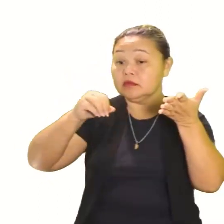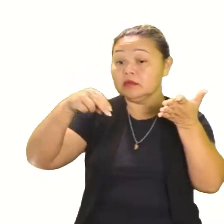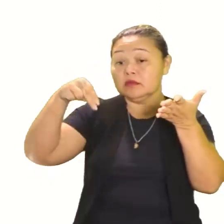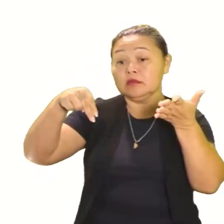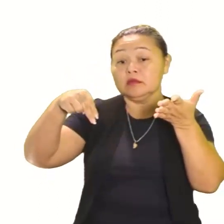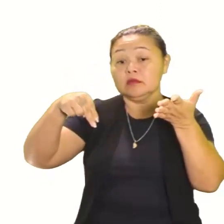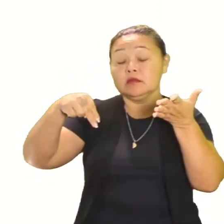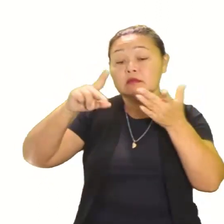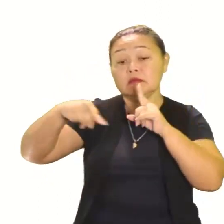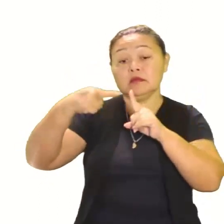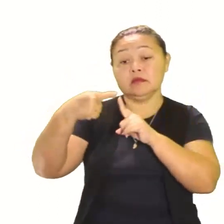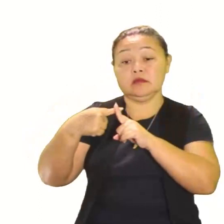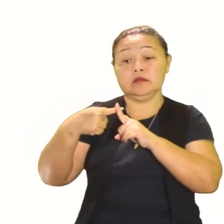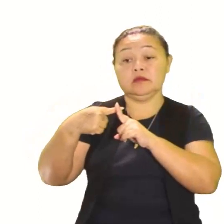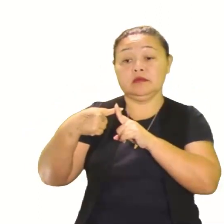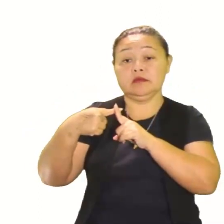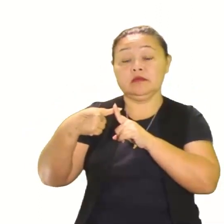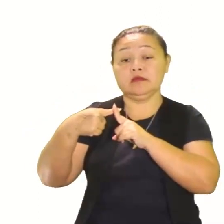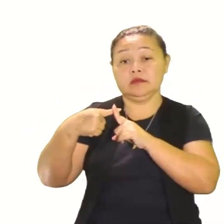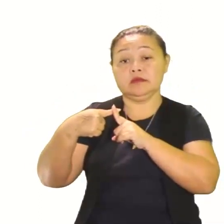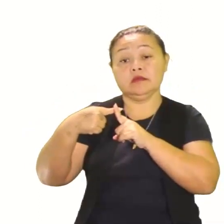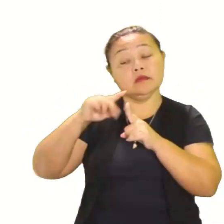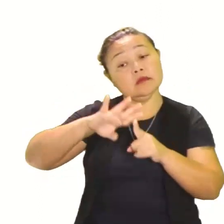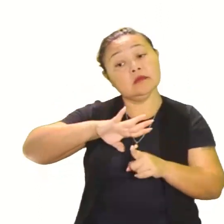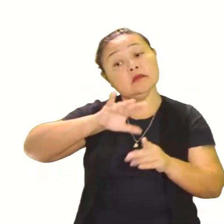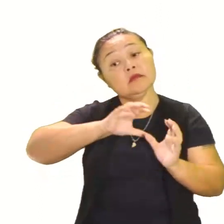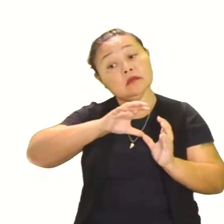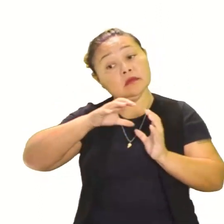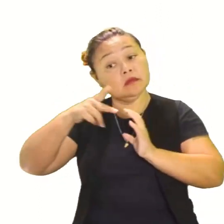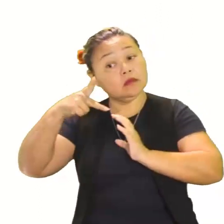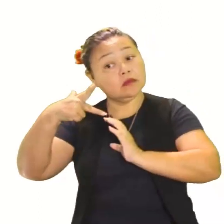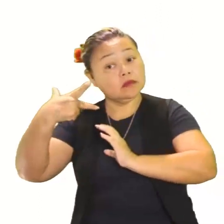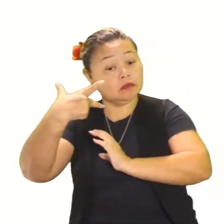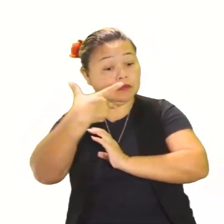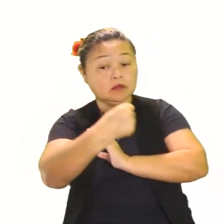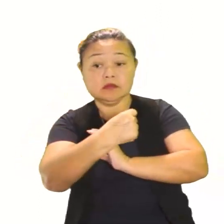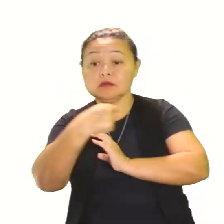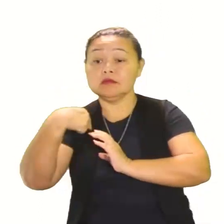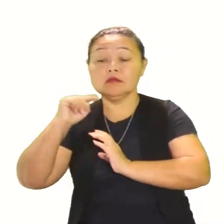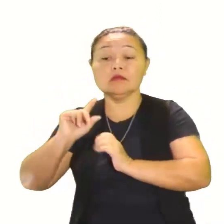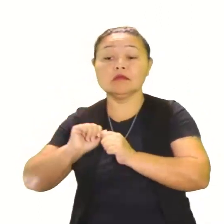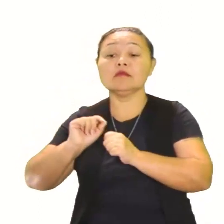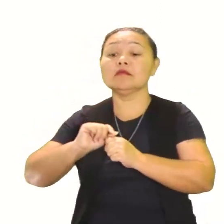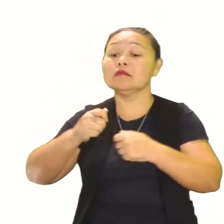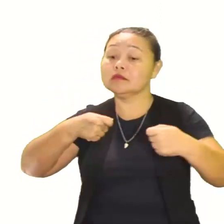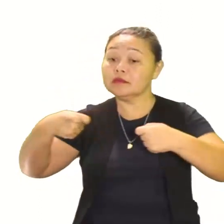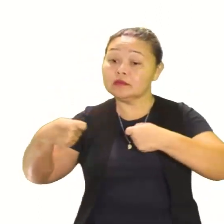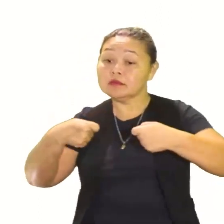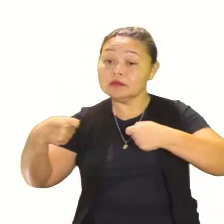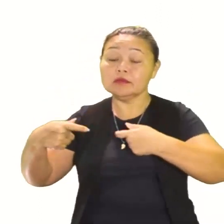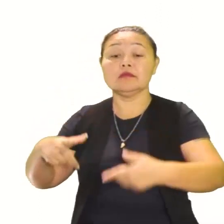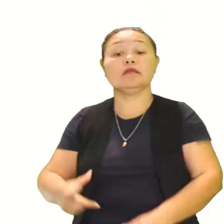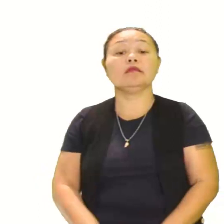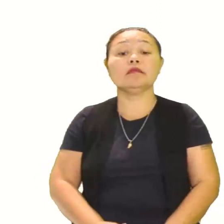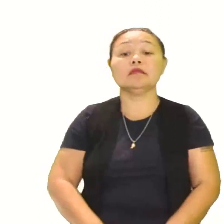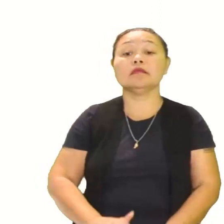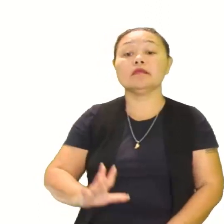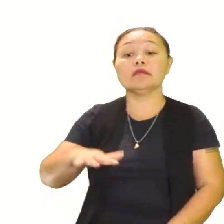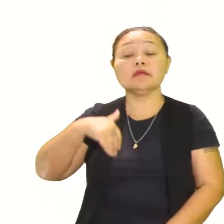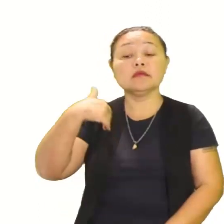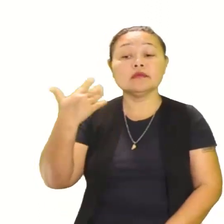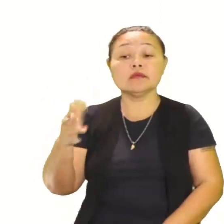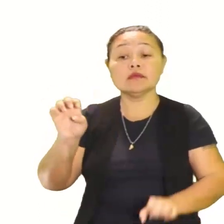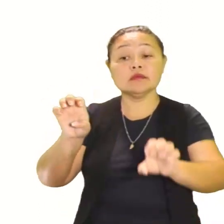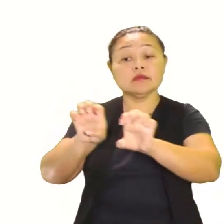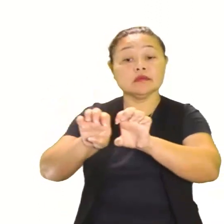10 newtons positivo, né? Para o lado que venceu aí o cabo de guerra, certo? Certinho. Para